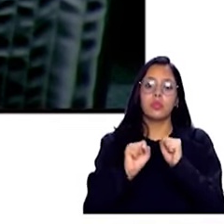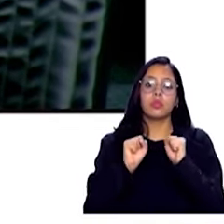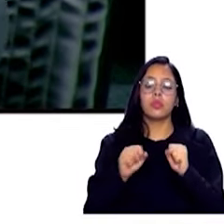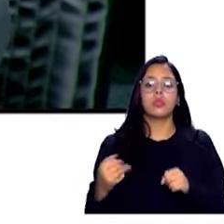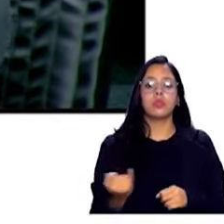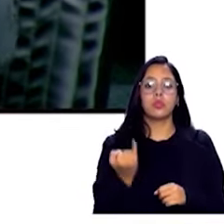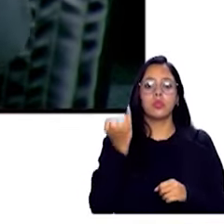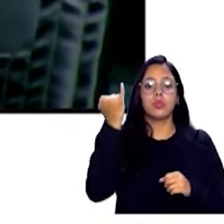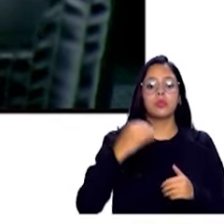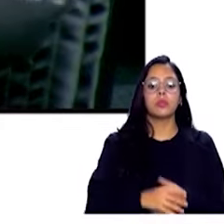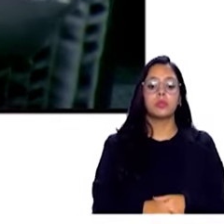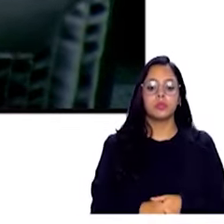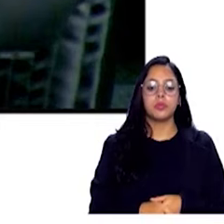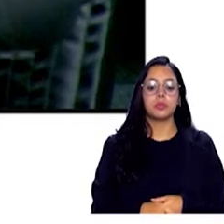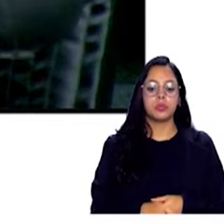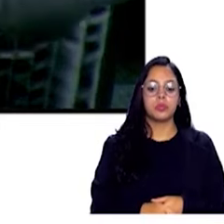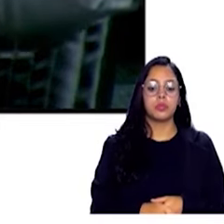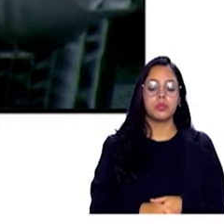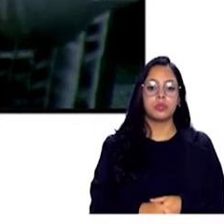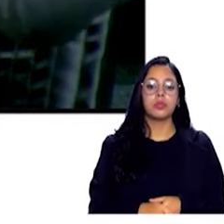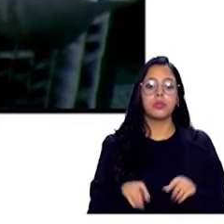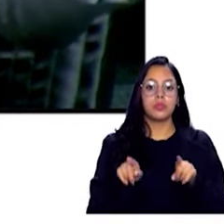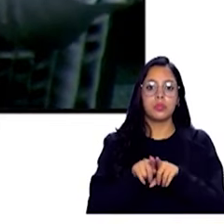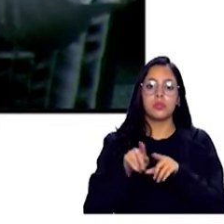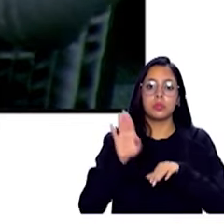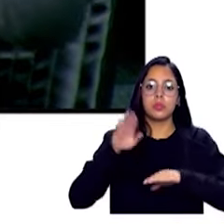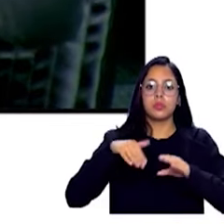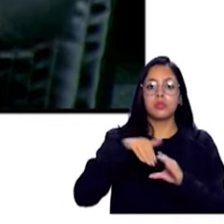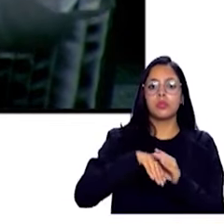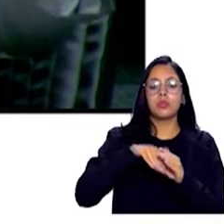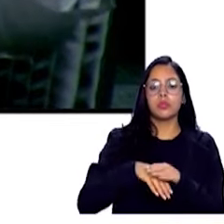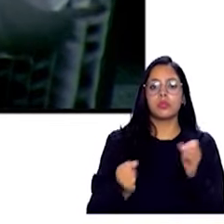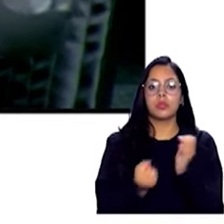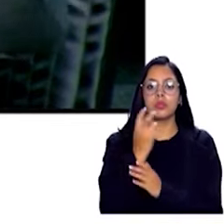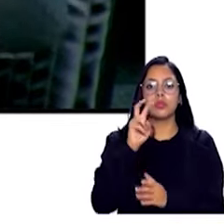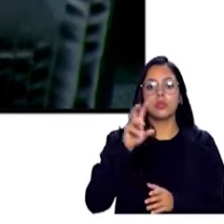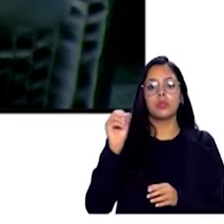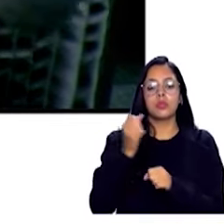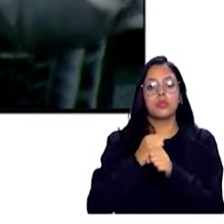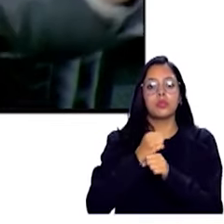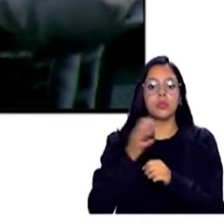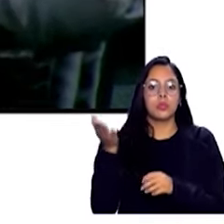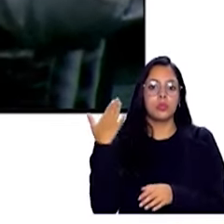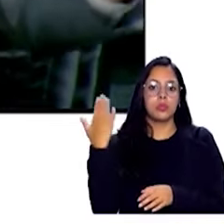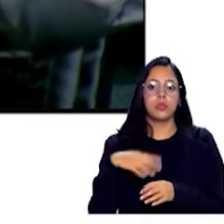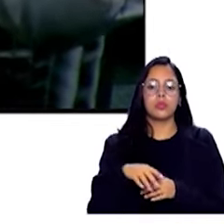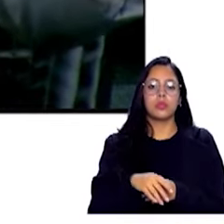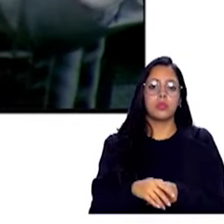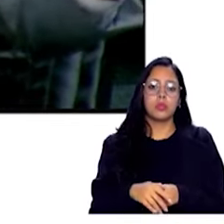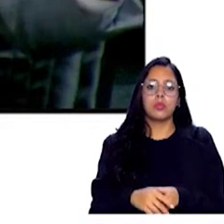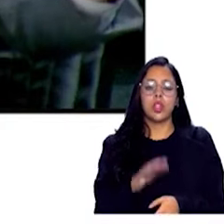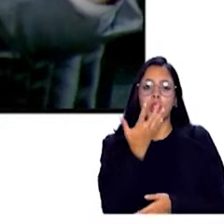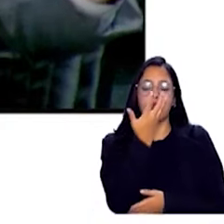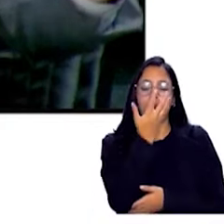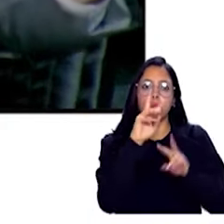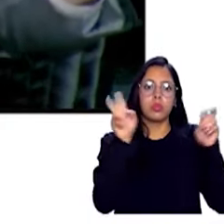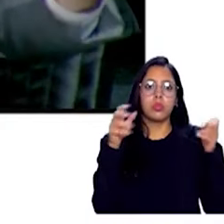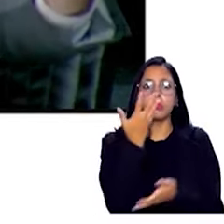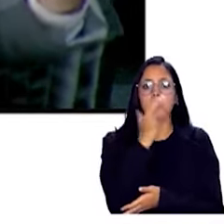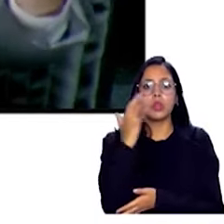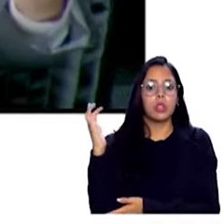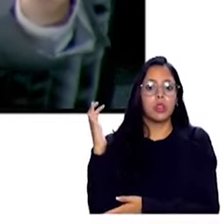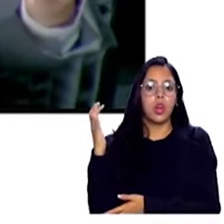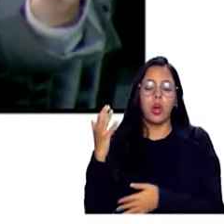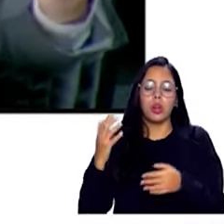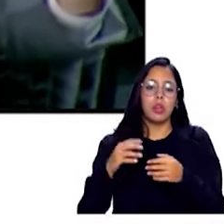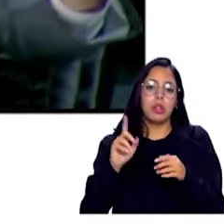né Talvez um precedente criado há 50 anos atrás quando a questão do meio ambiente era completamente irrelevante hoje